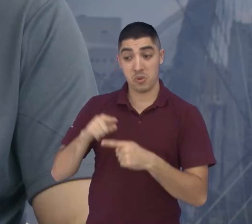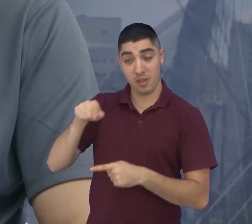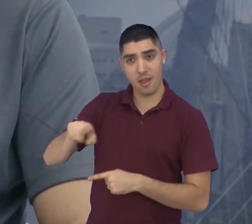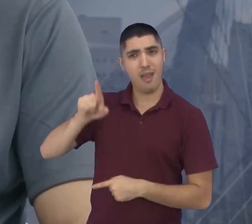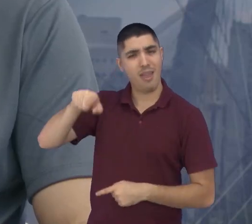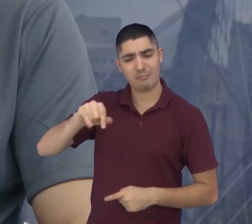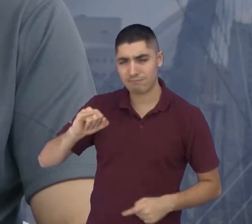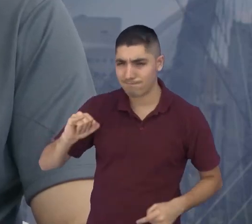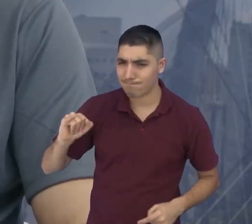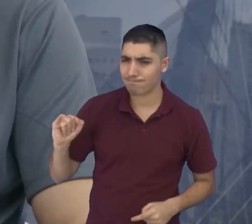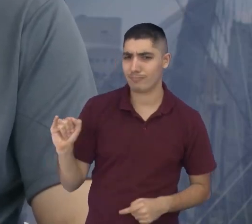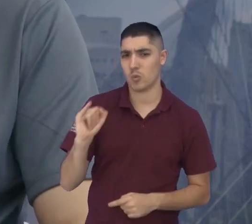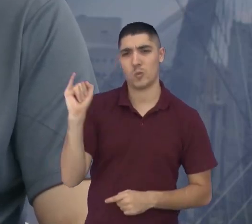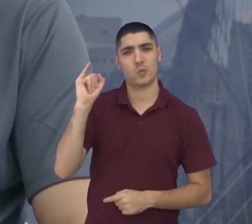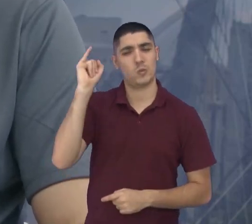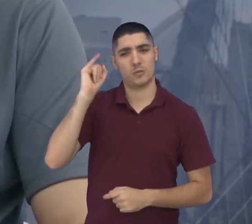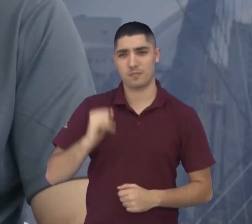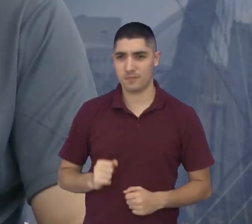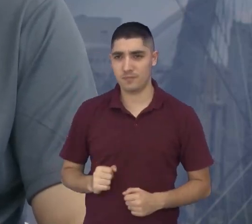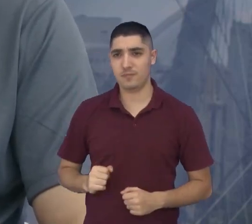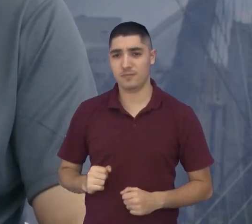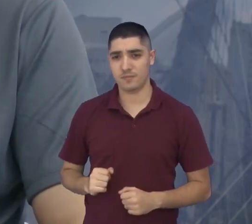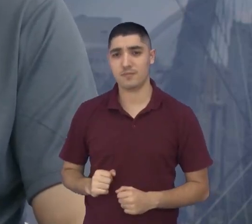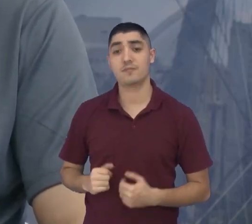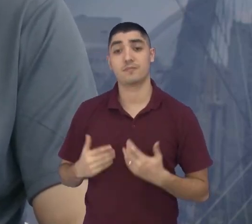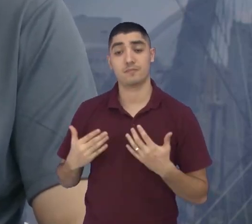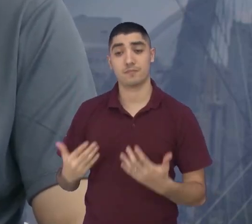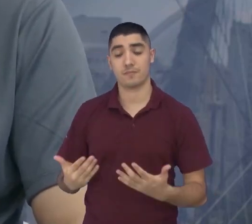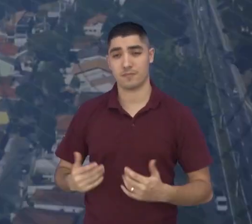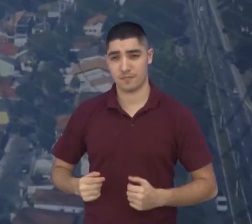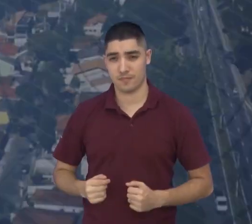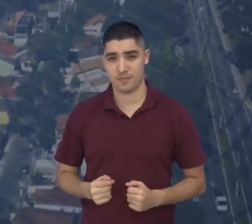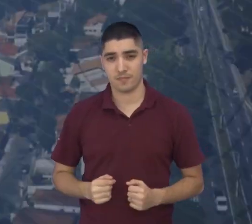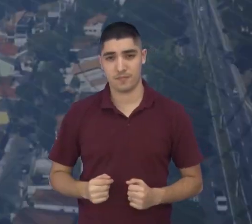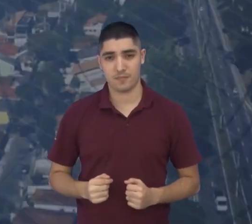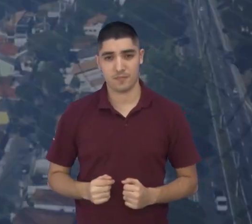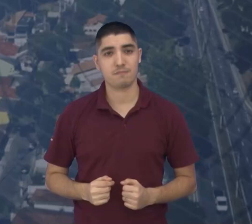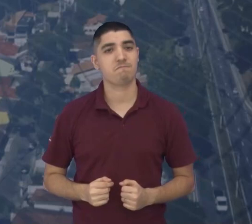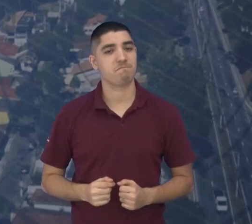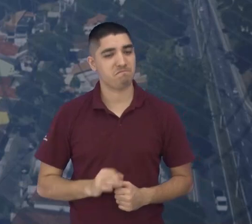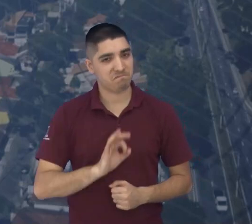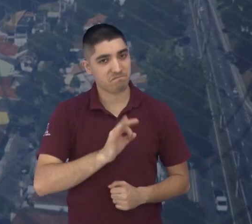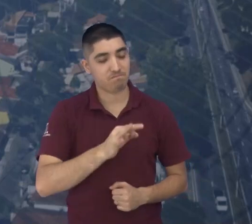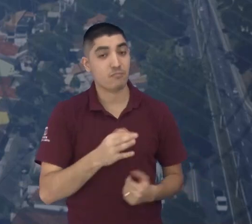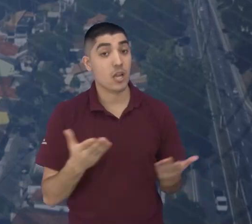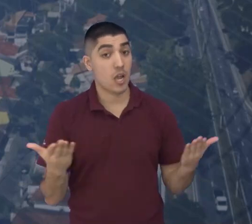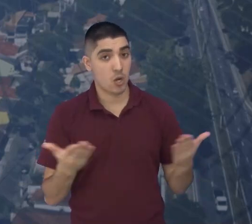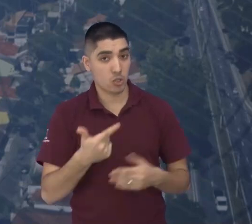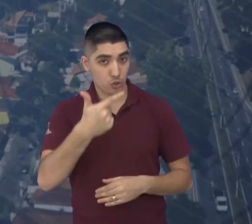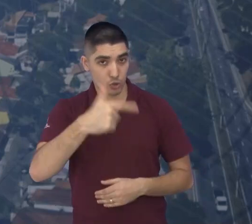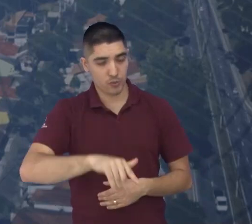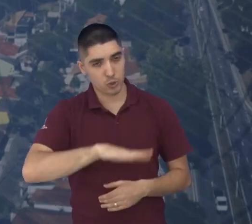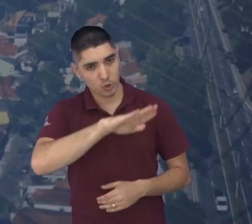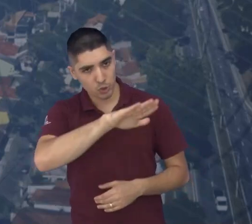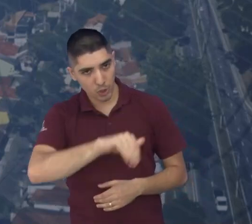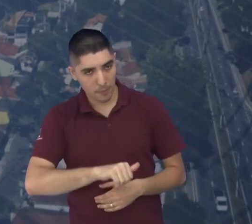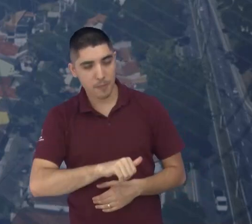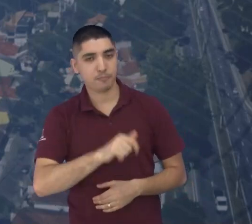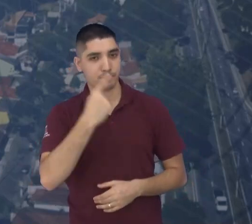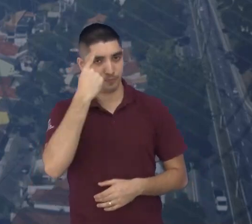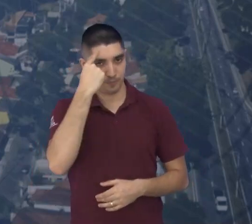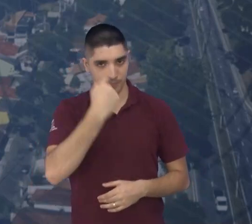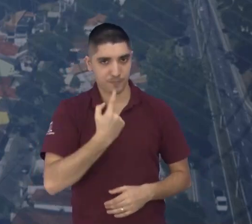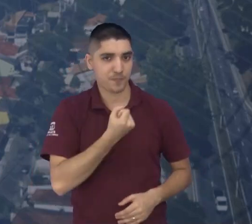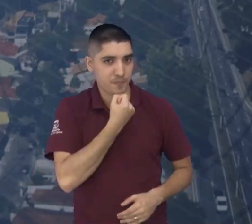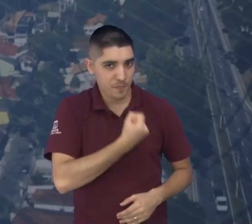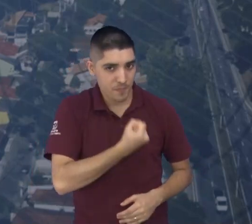importância cultural para com a cidade. Né? Isso aí. Bom, vou chamar novamente então a repórter Tamires